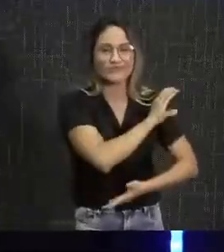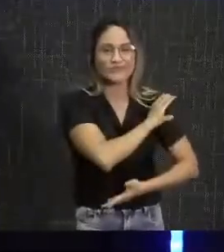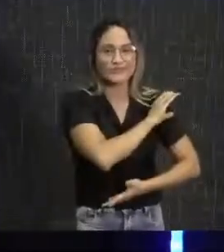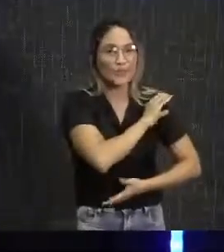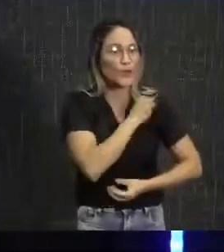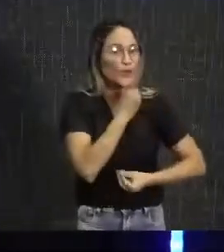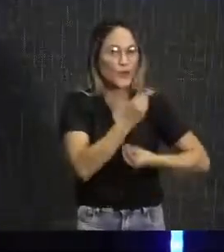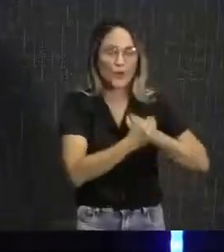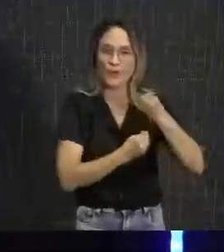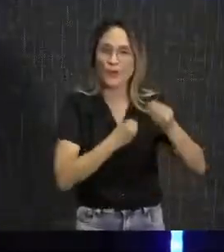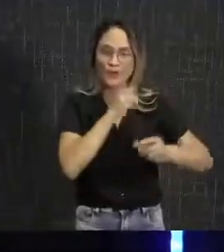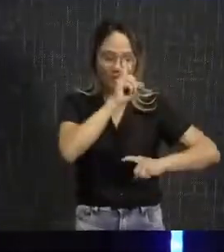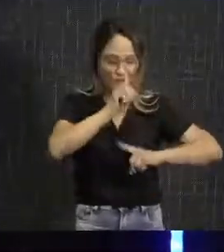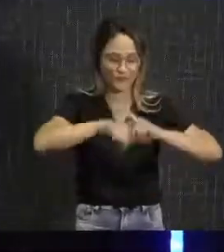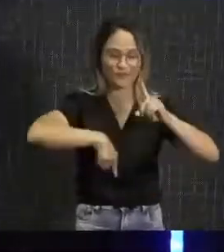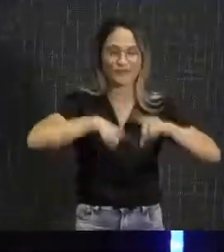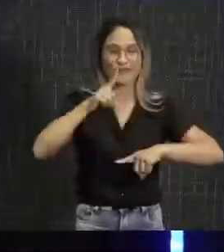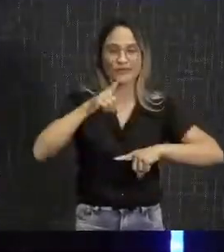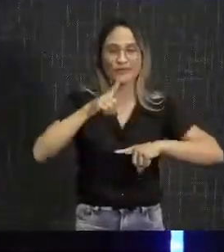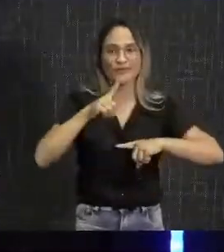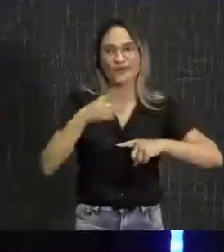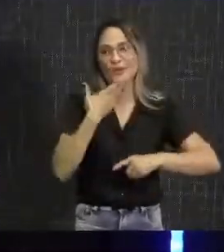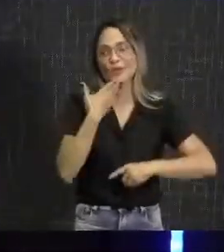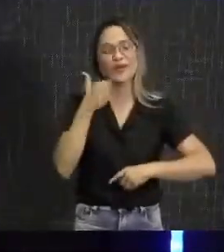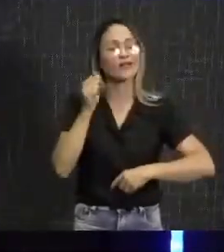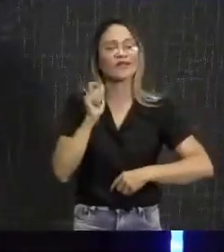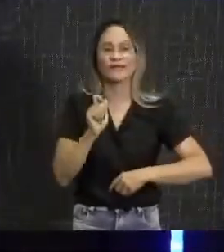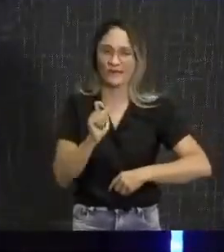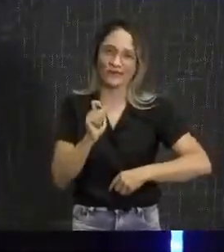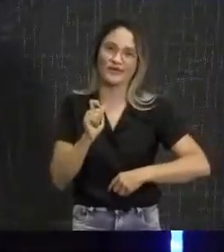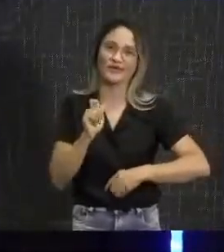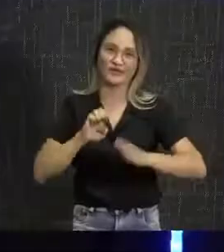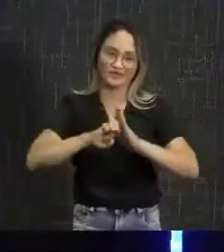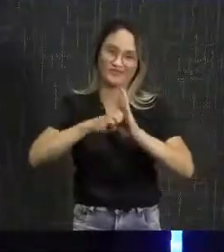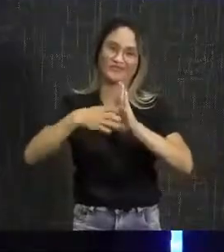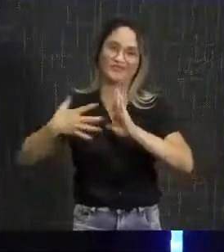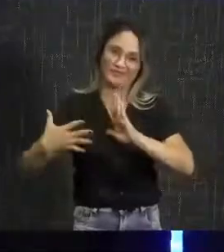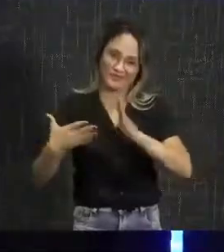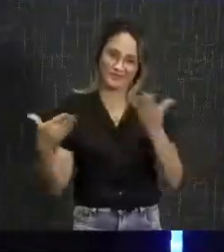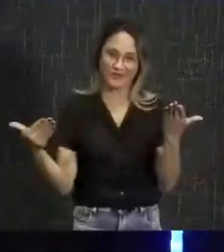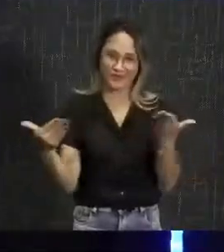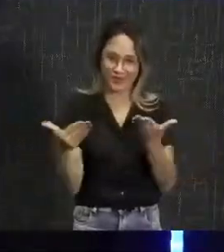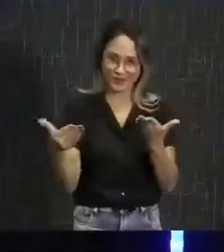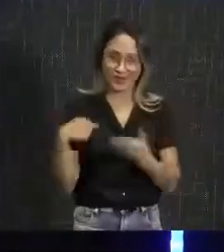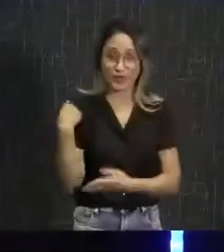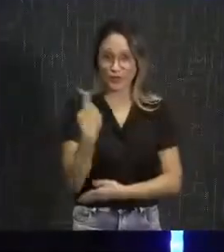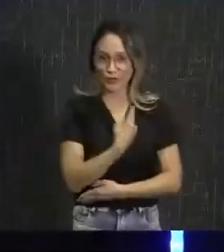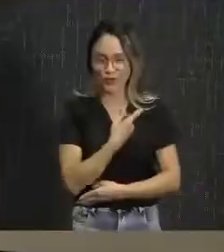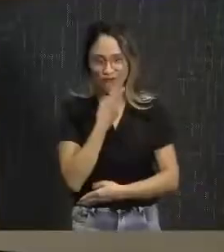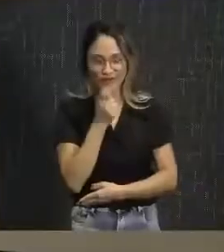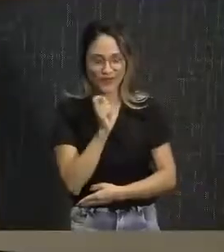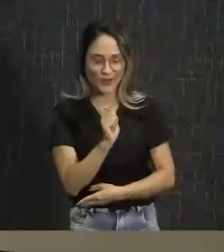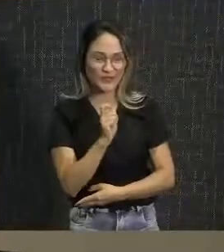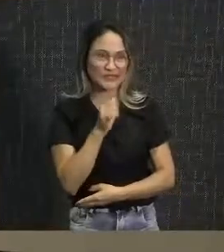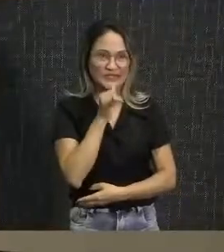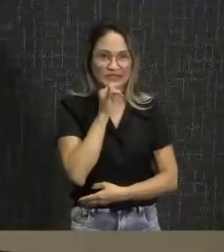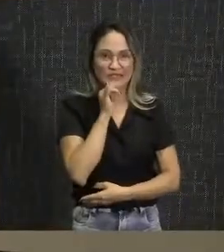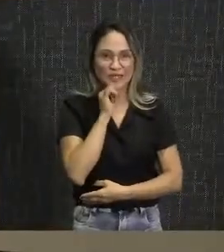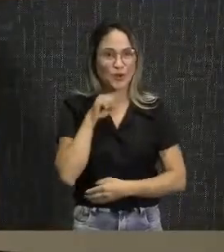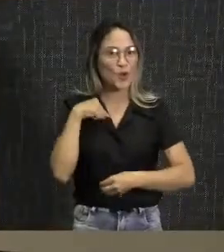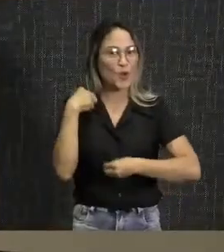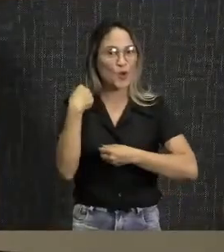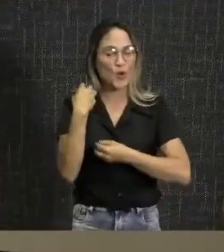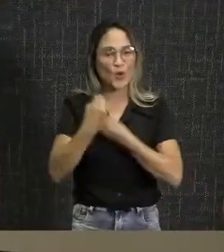do que um evento como a Convenção Logística para ser esse start. A gente falava aqui de travessia, né? Como é que a gente vai conseguir chegar do outro